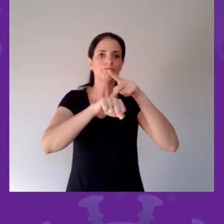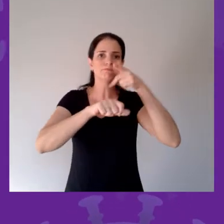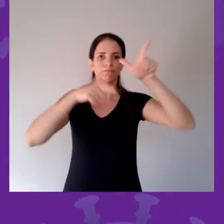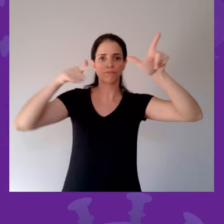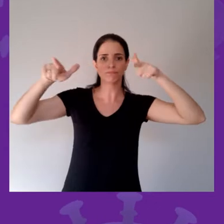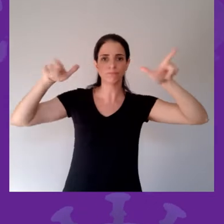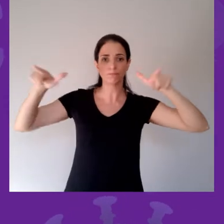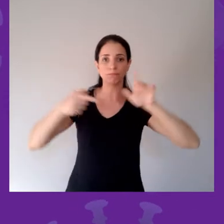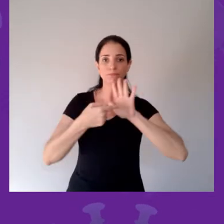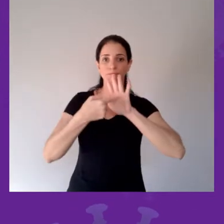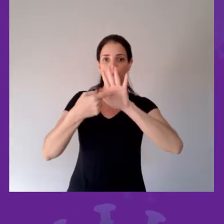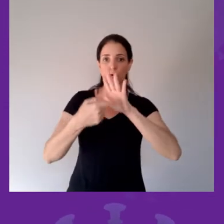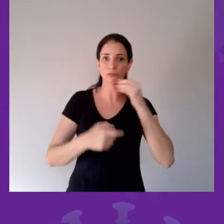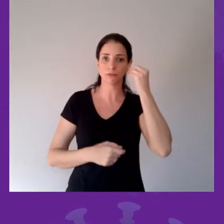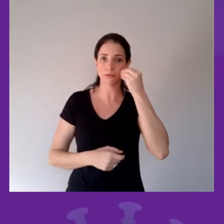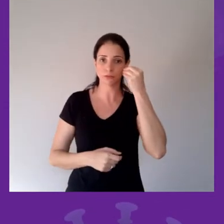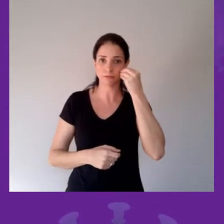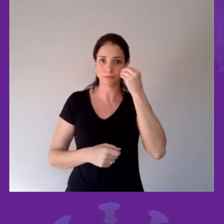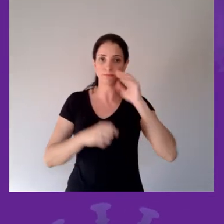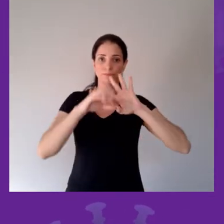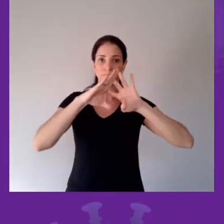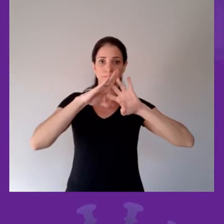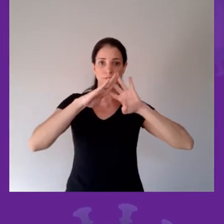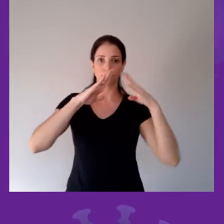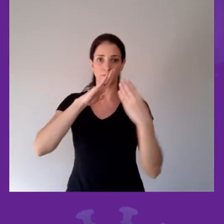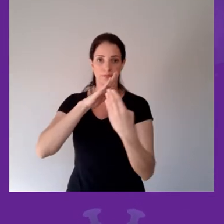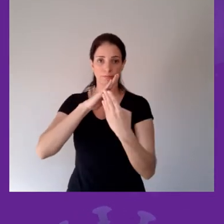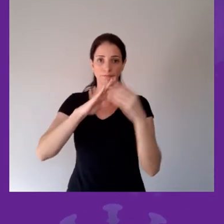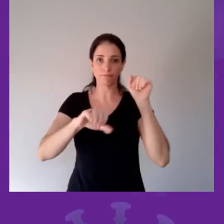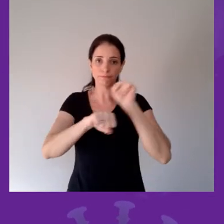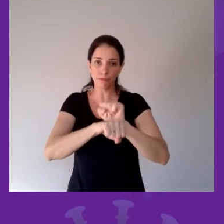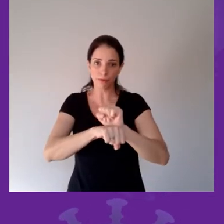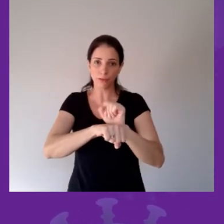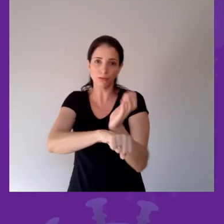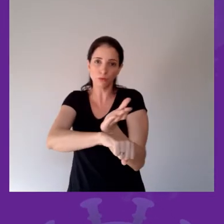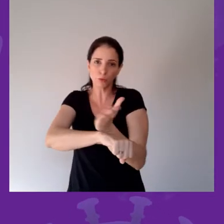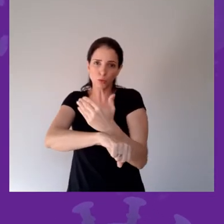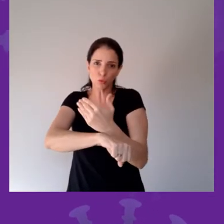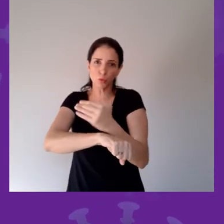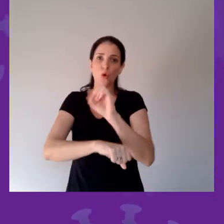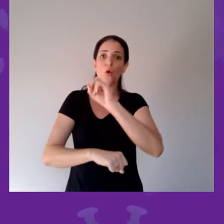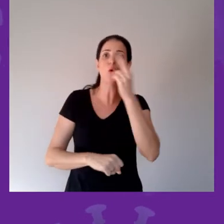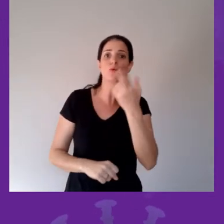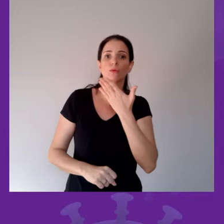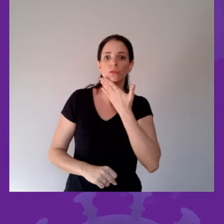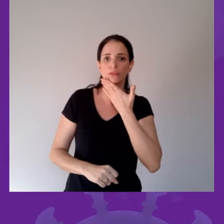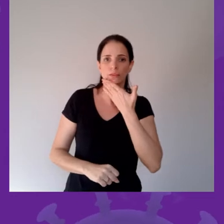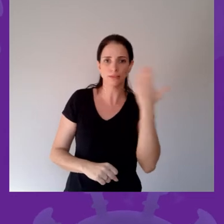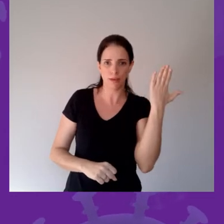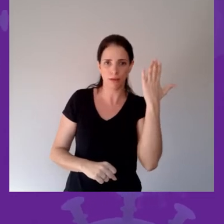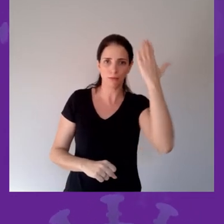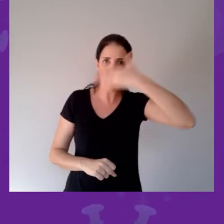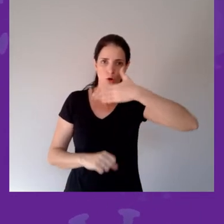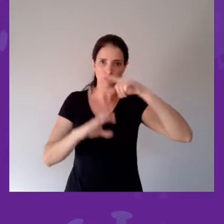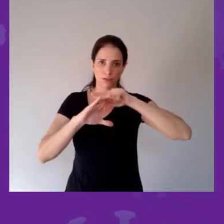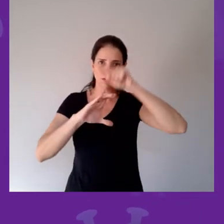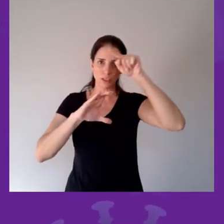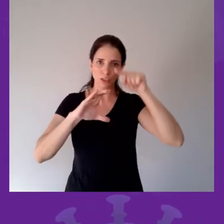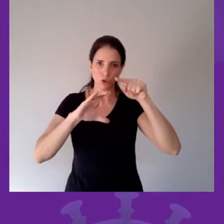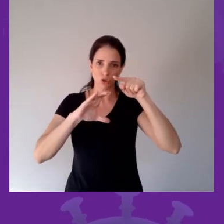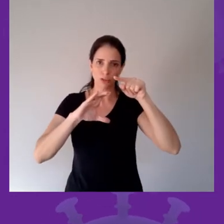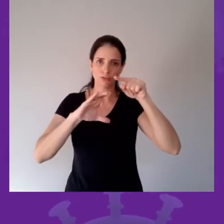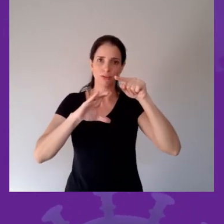internacional de que a suspensão precoce ou sem uma evidência científica que dê sustentação